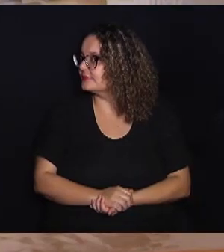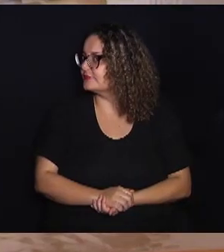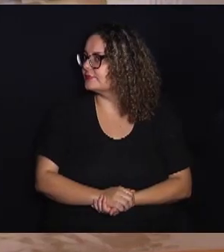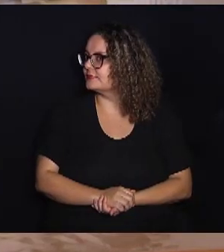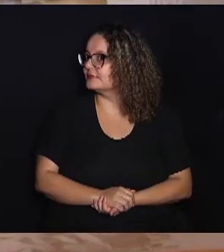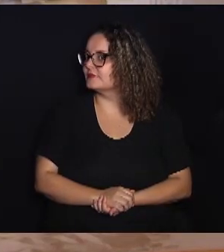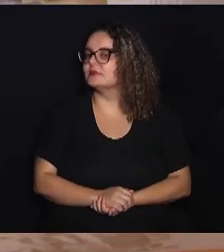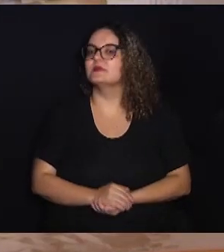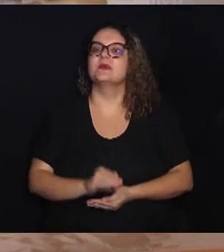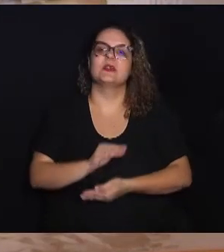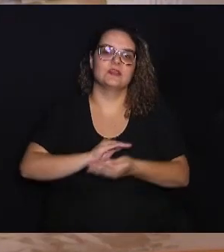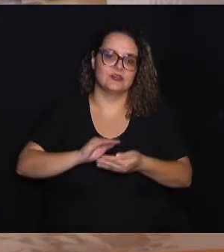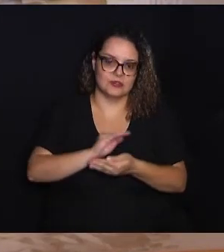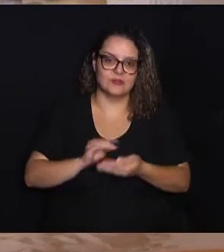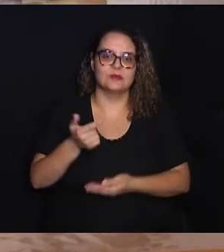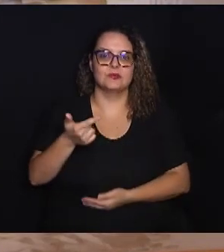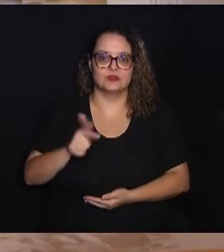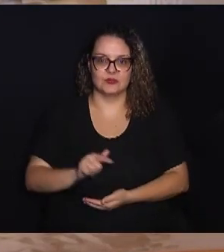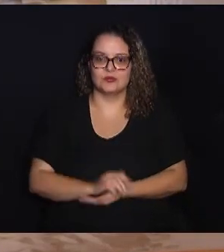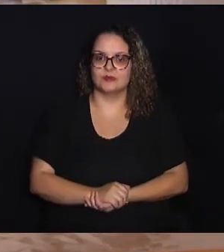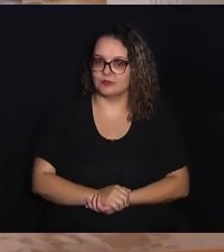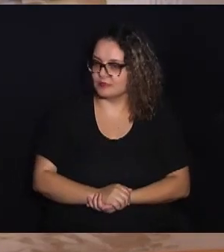gramas da cor rosa.